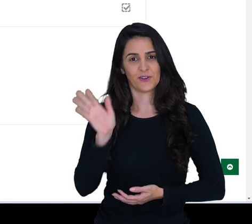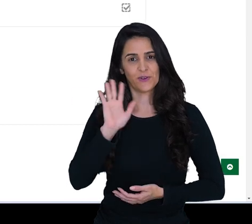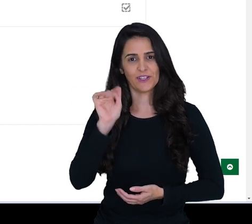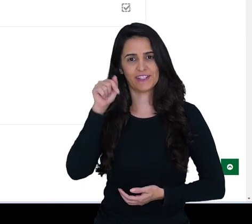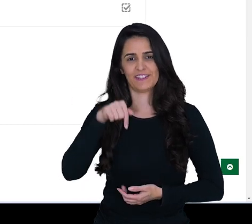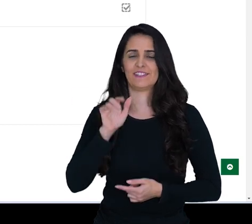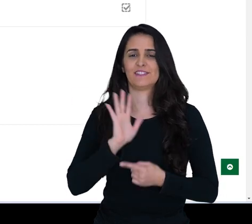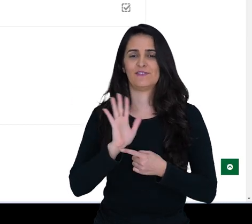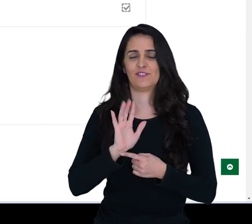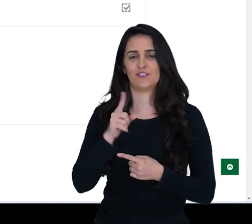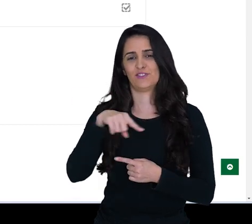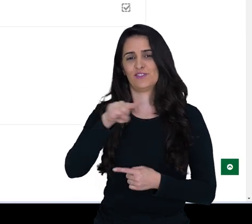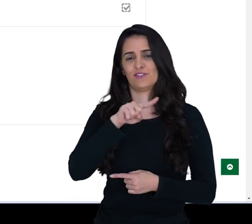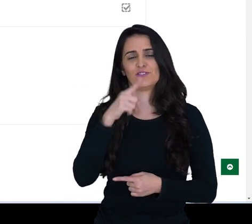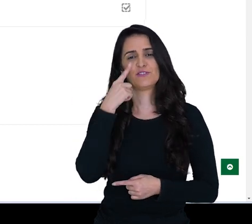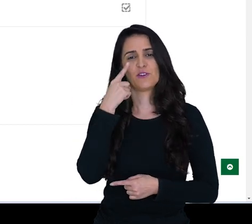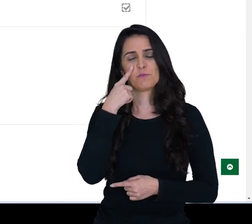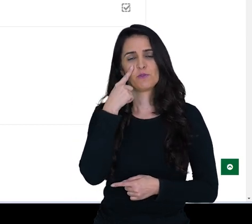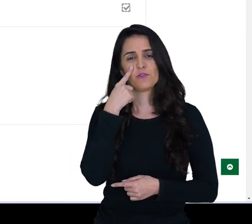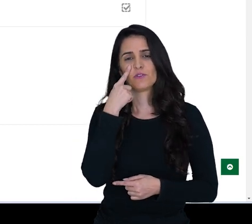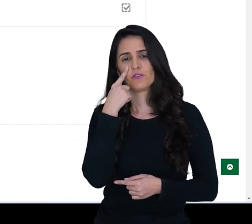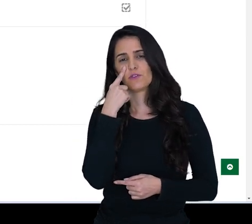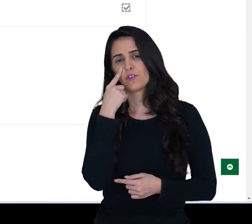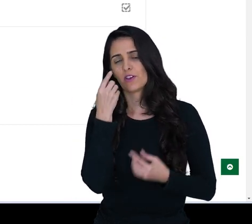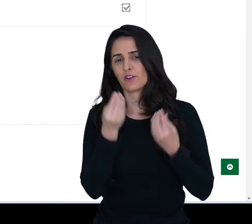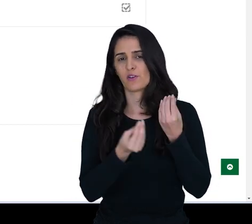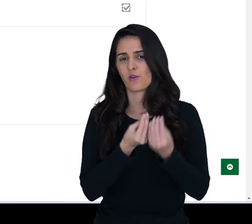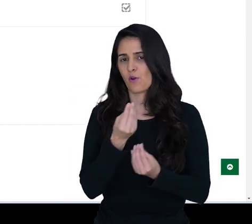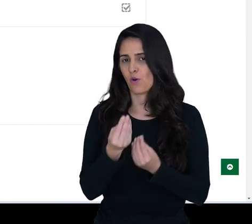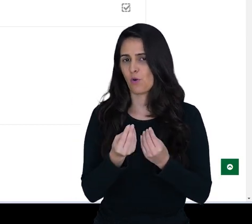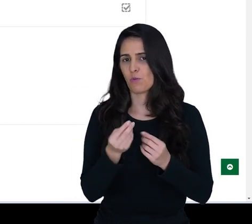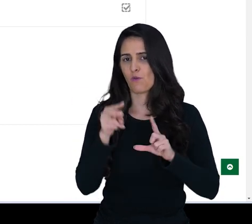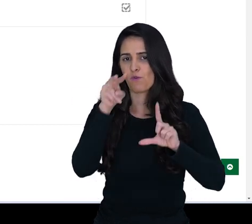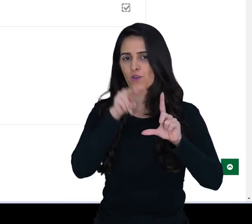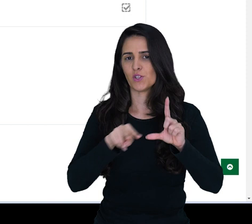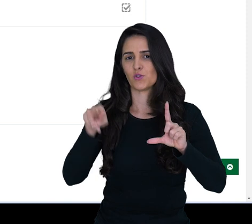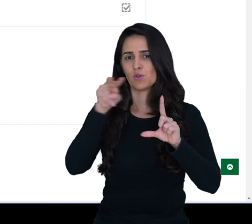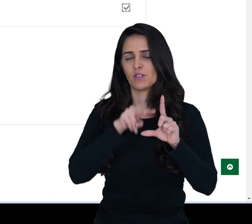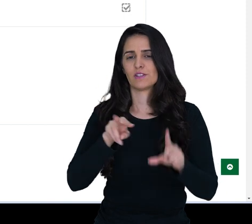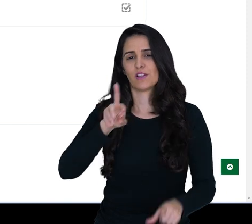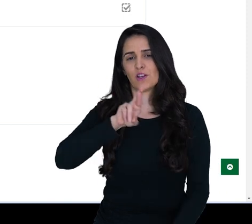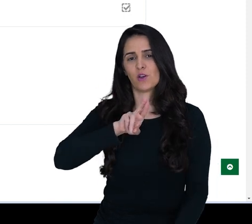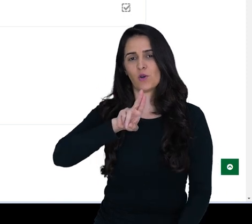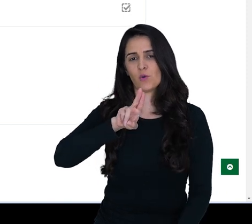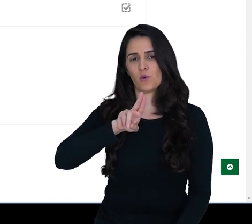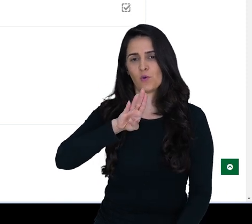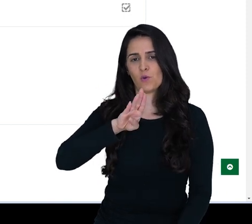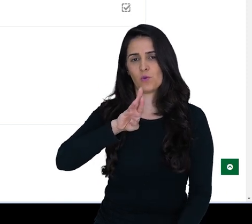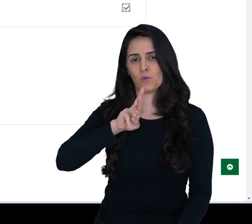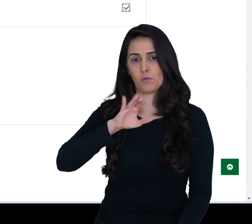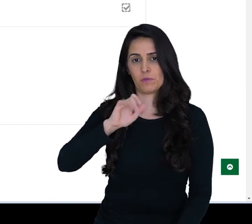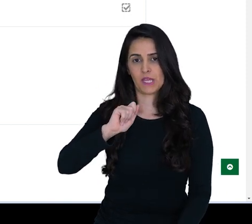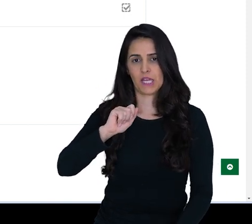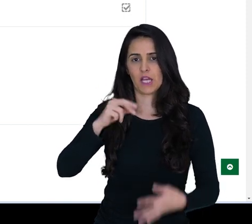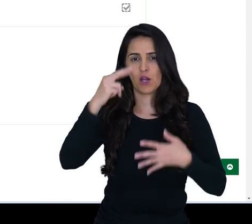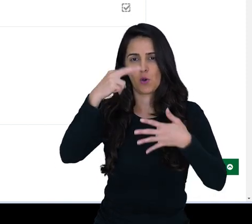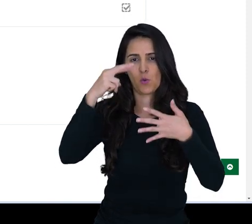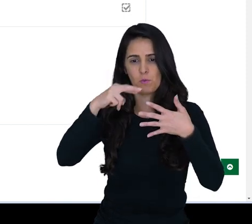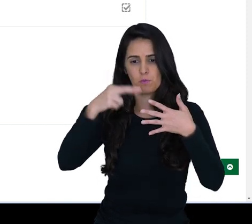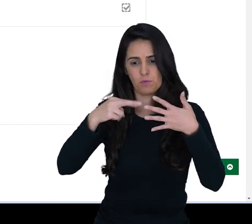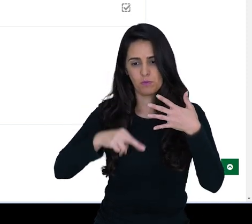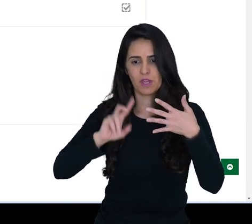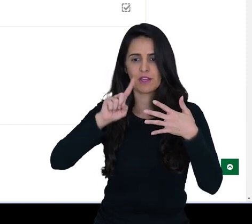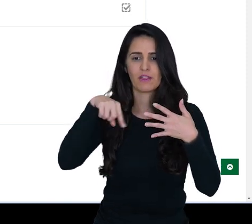Olá Neste vídeo tutorial vamos verificar Então como visualizar a rubrica depois que ela já